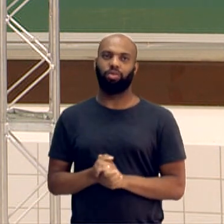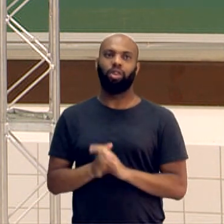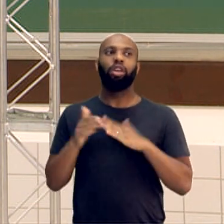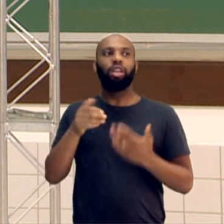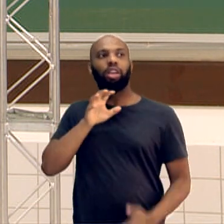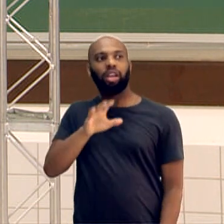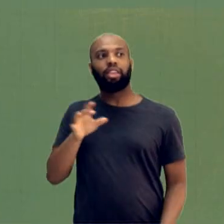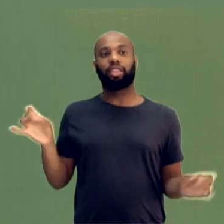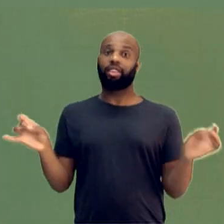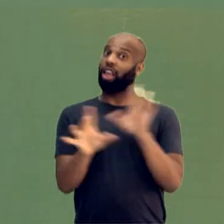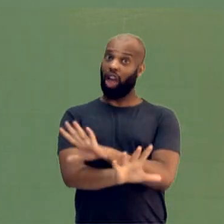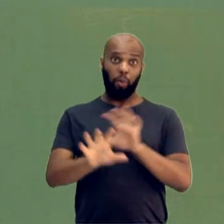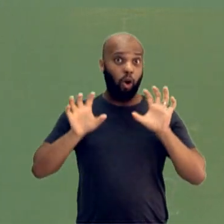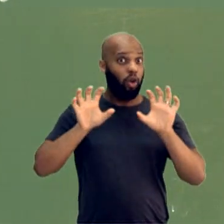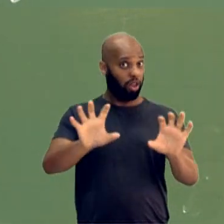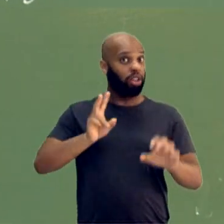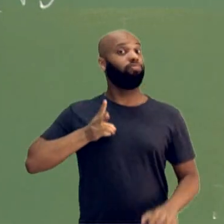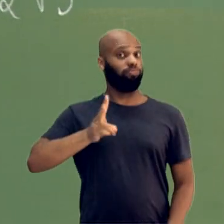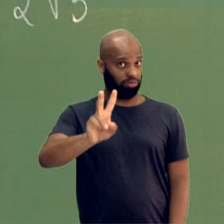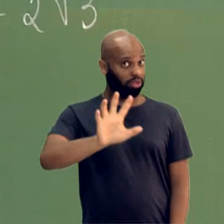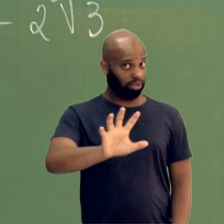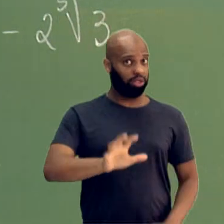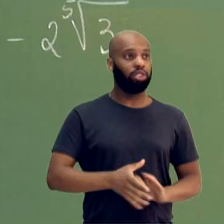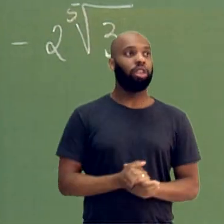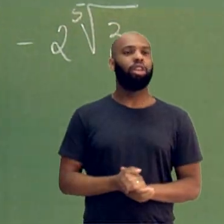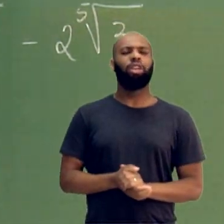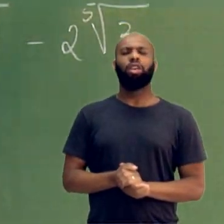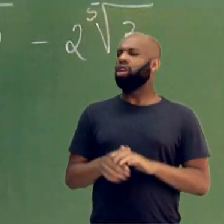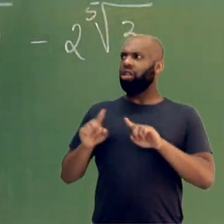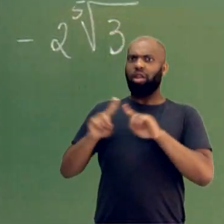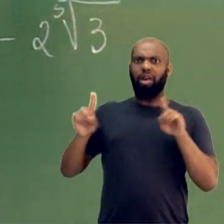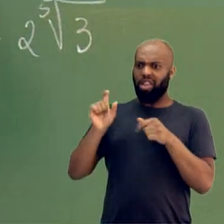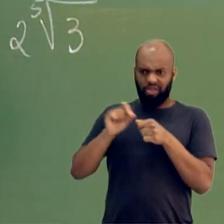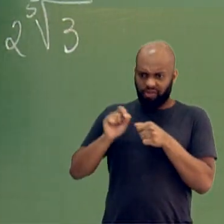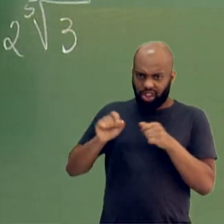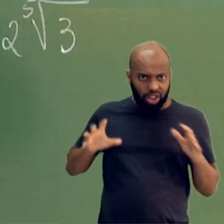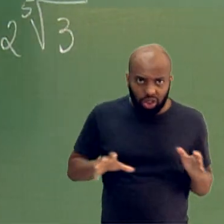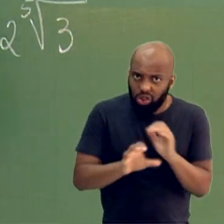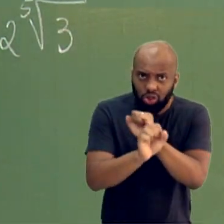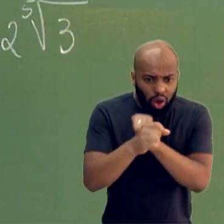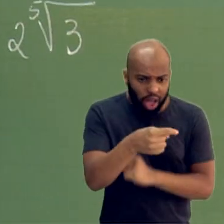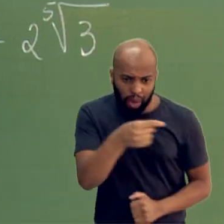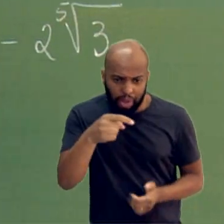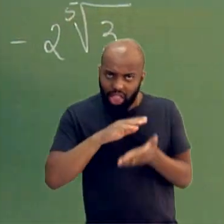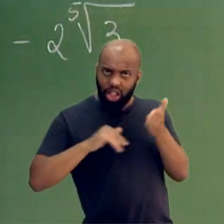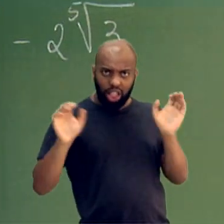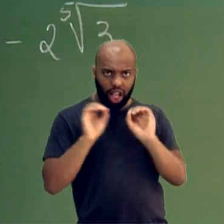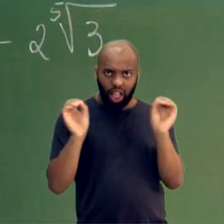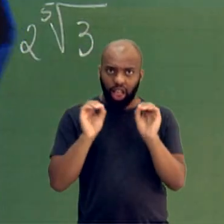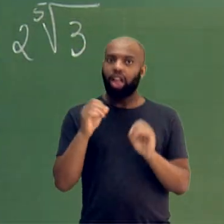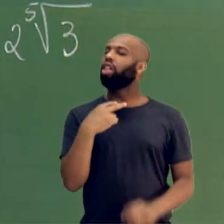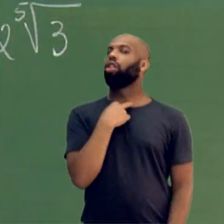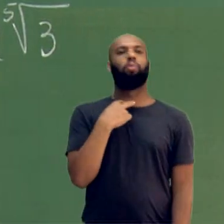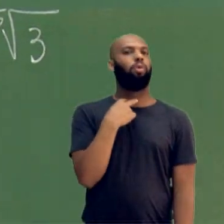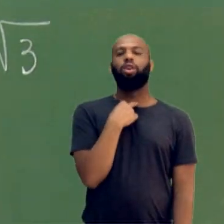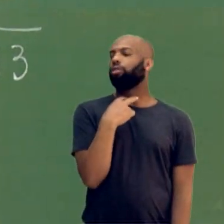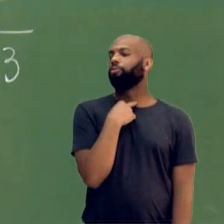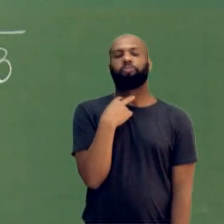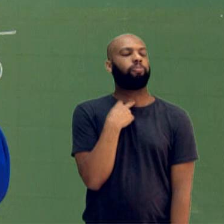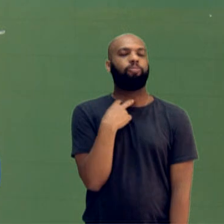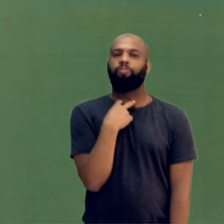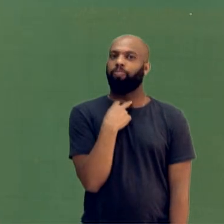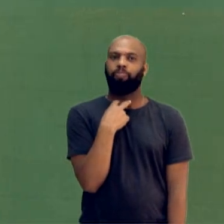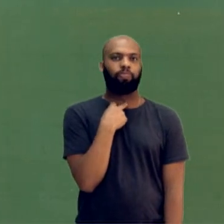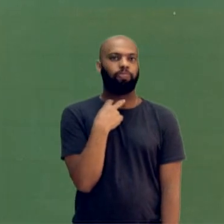nós finalizamos esse processo. Professor, mas não vai somar, não vai subtrair esses dois? Não, de